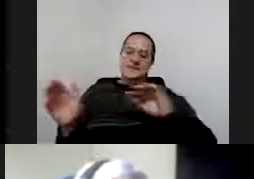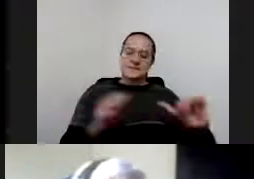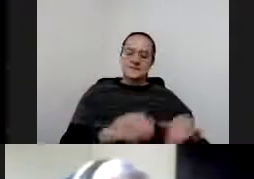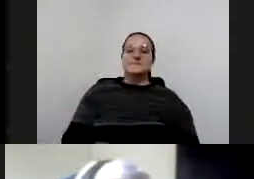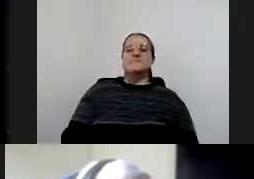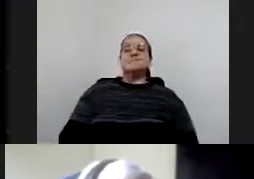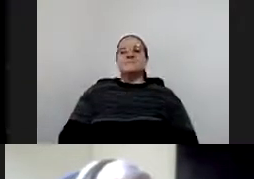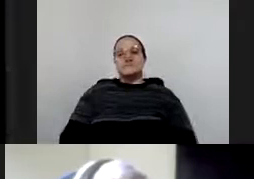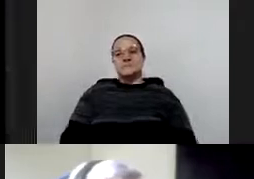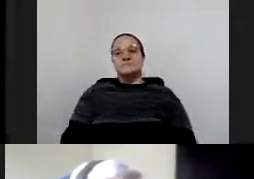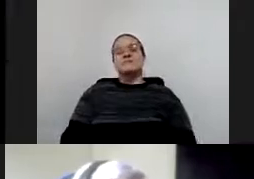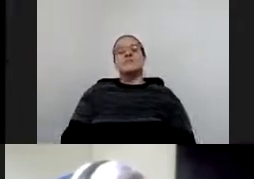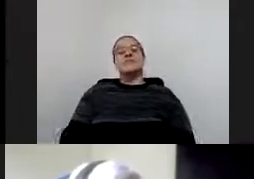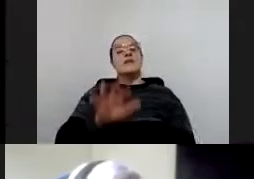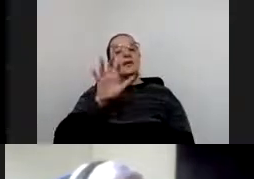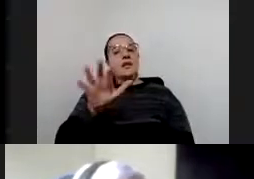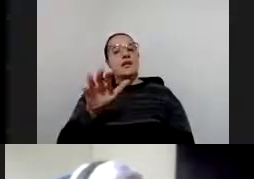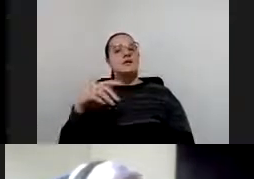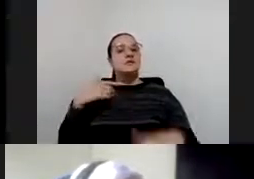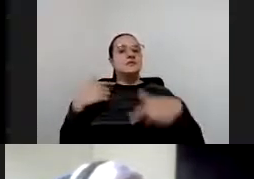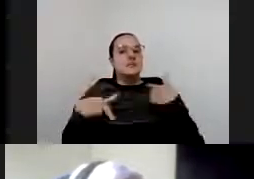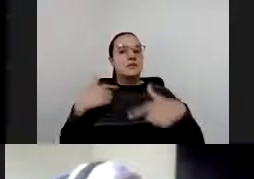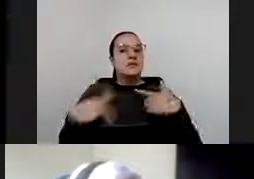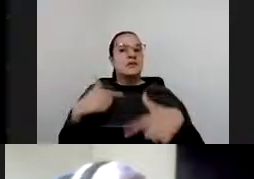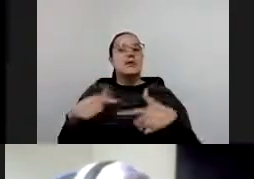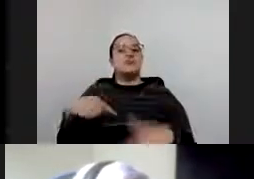Então, esse trabalho que nós realizamos